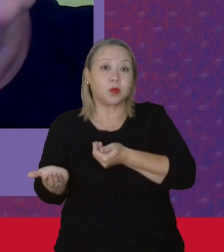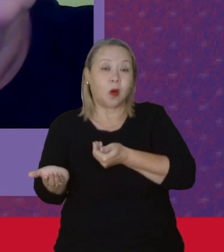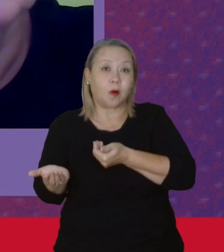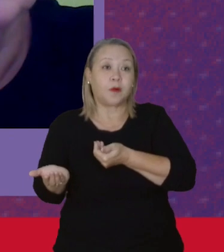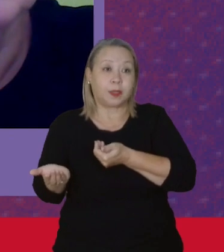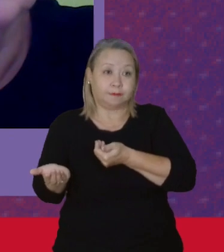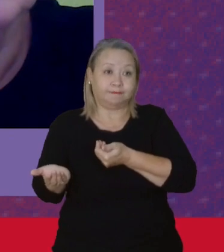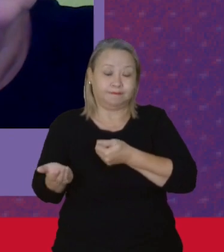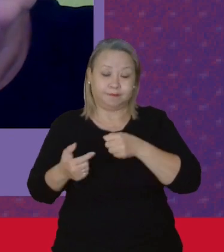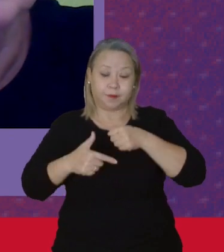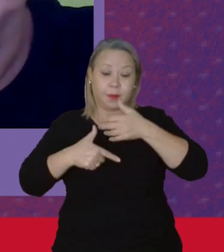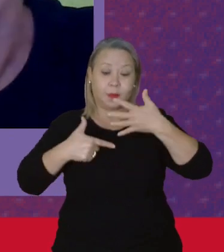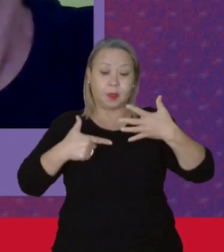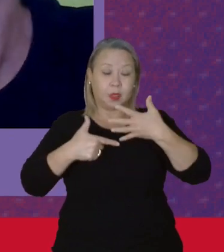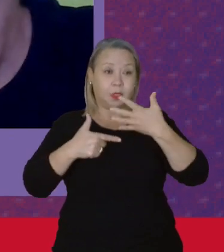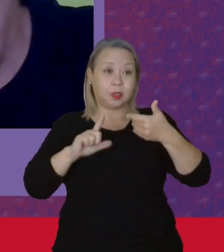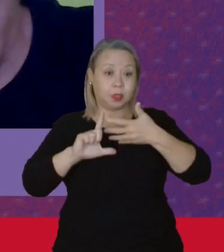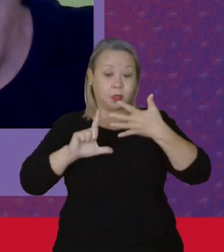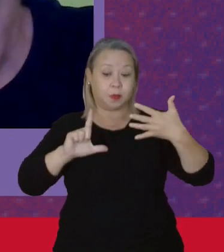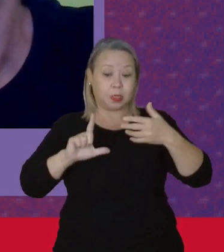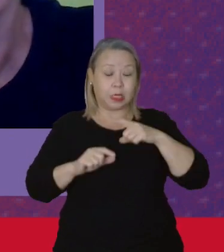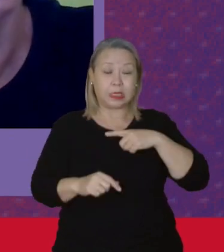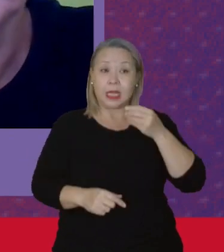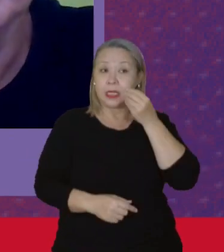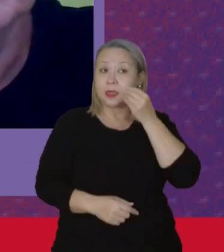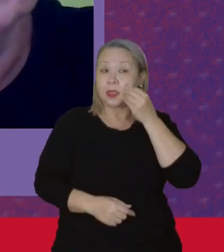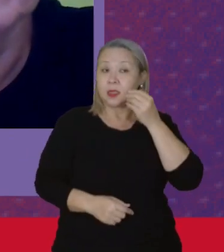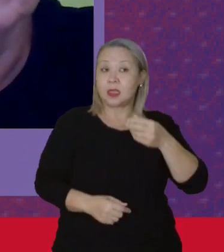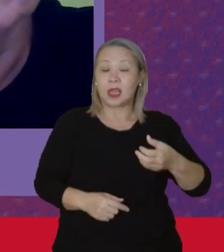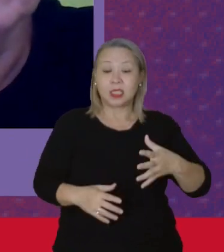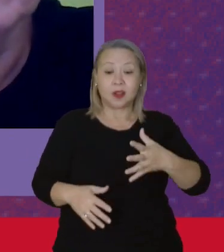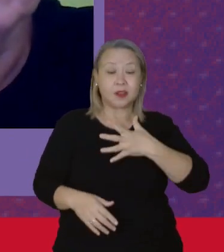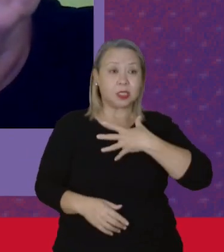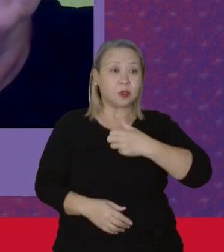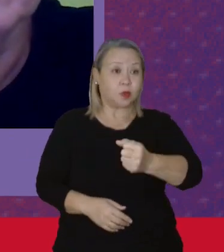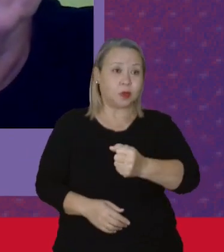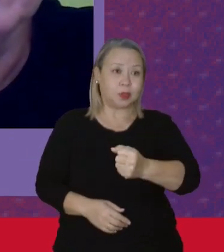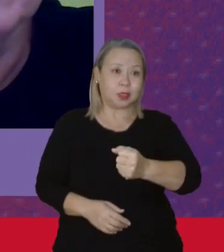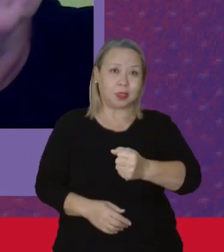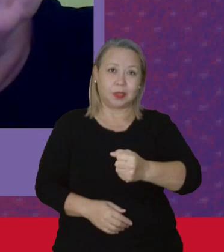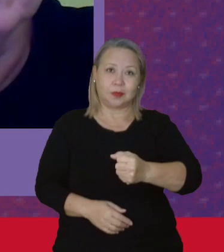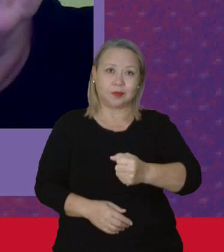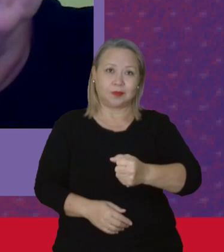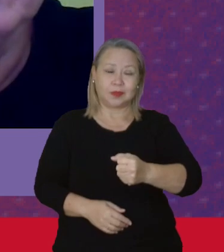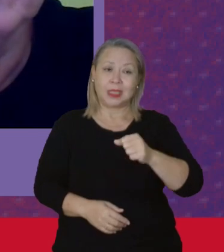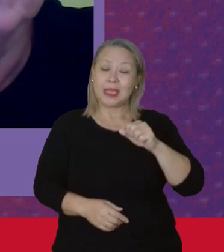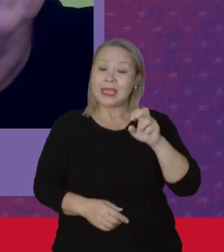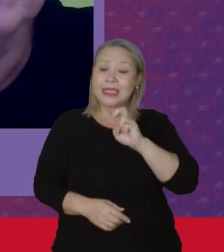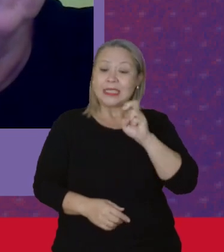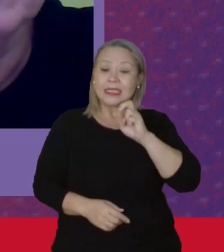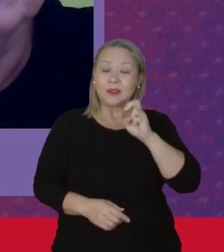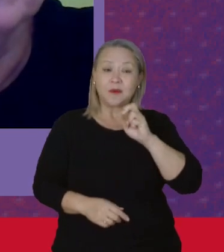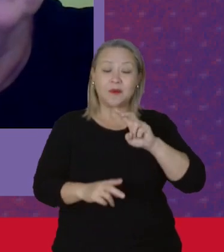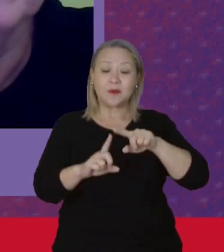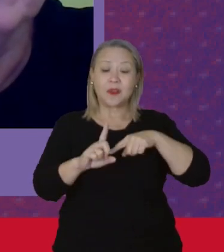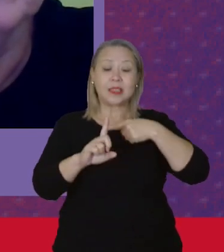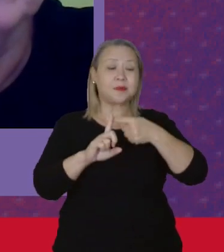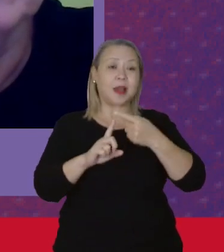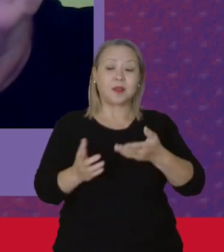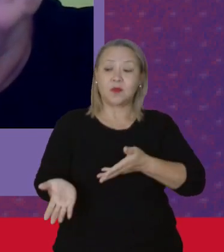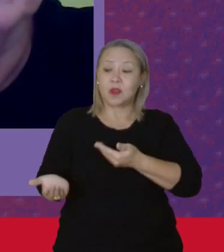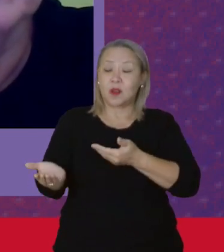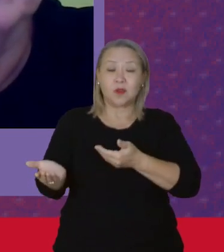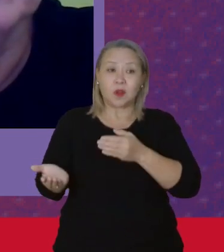jovem LGBT que tem tentativa de suicídio muitíssimo maior, gente, 5 vezes maior do que jovens